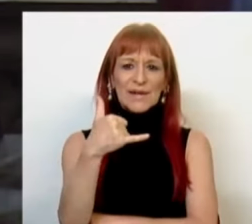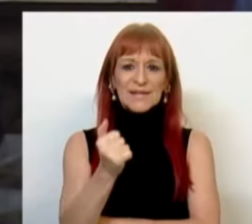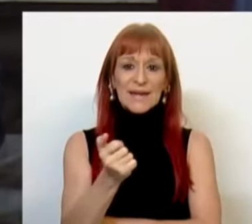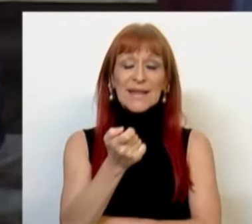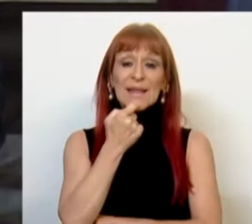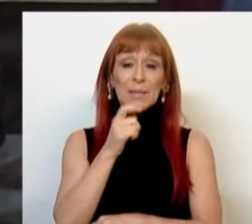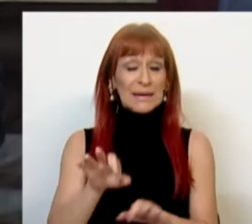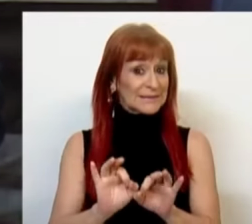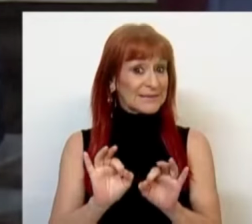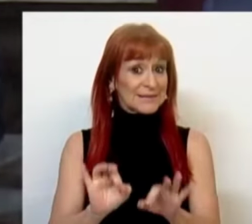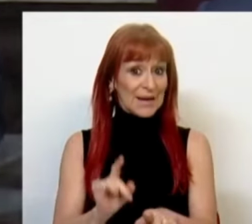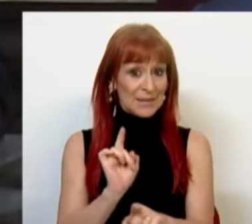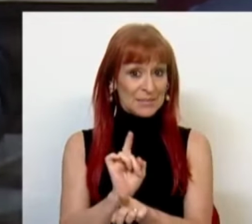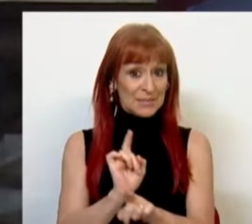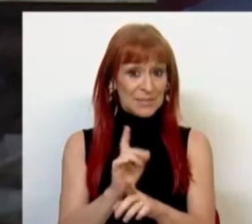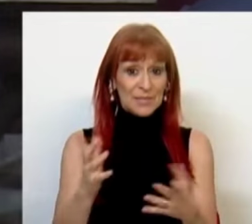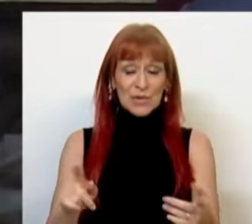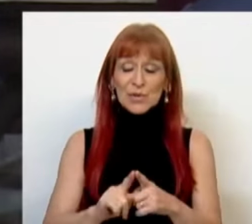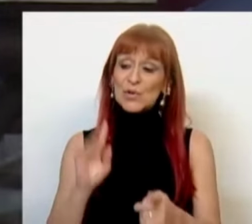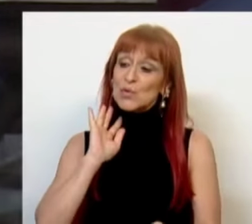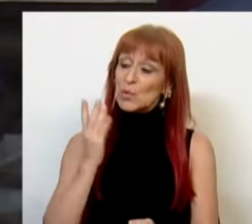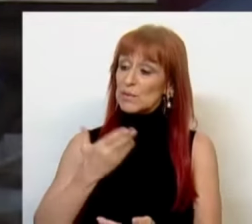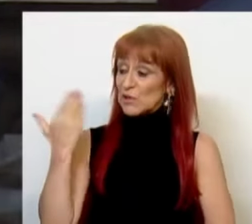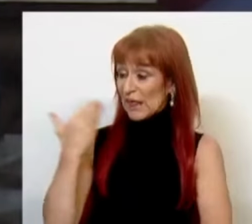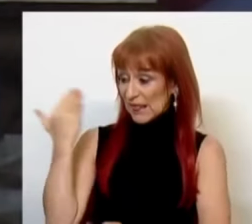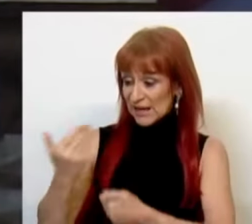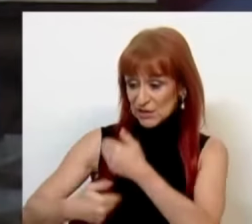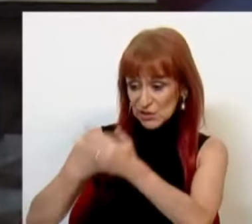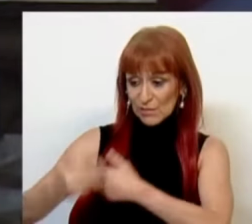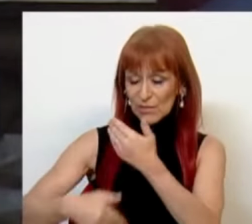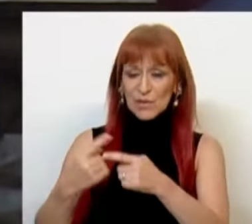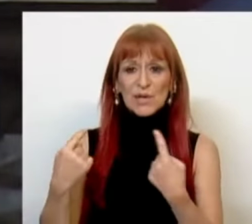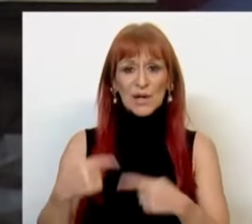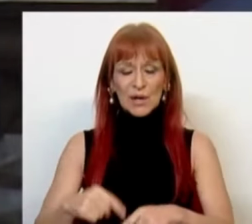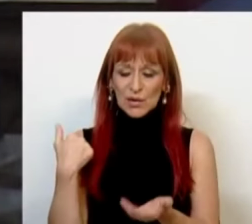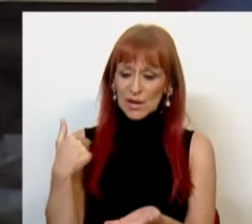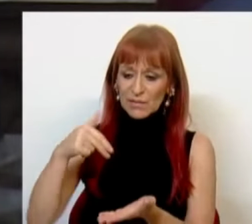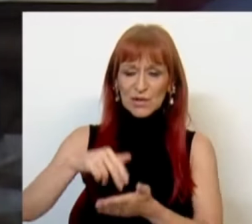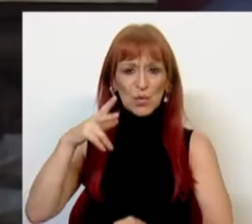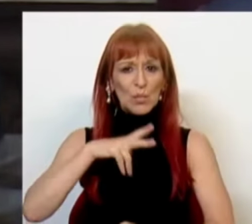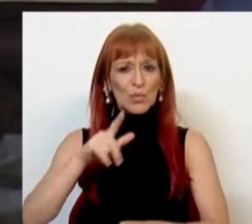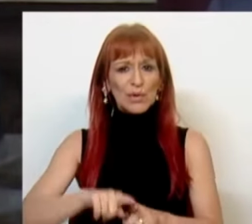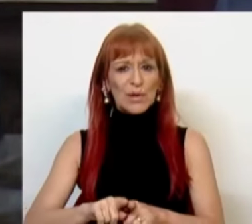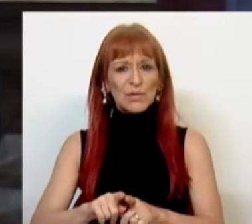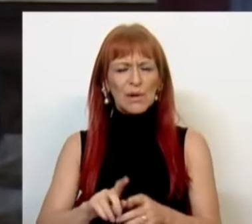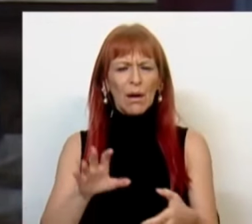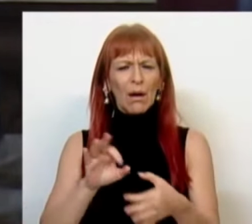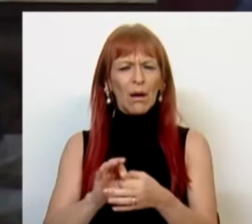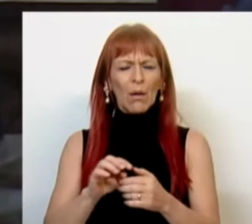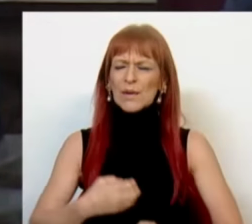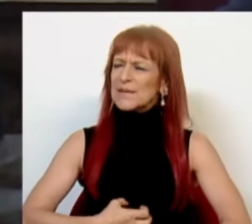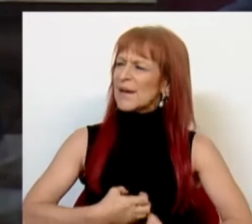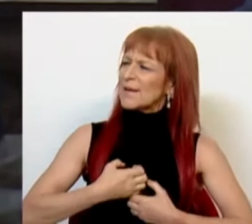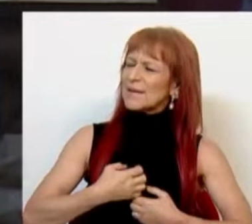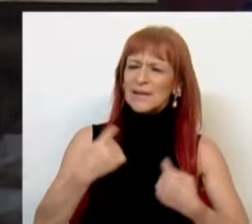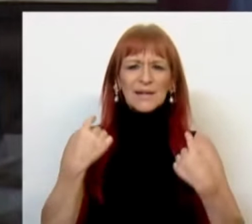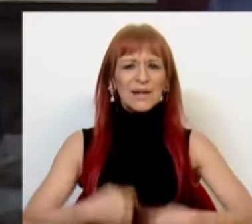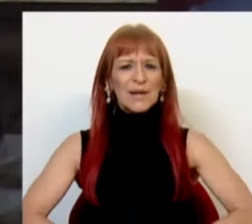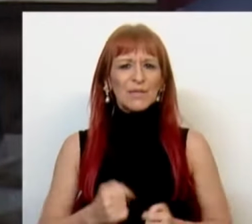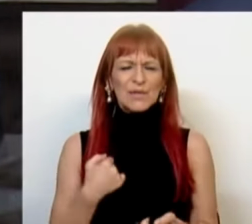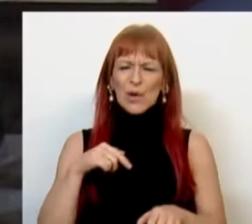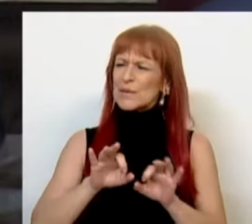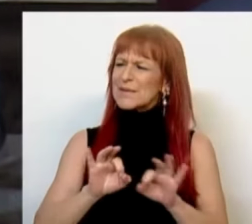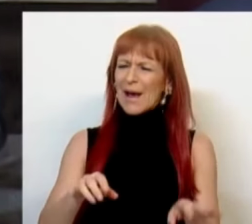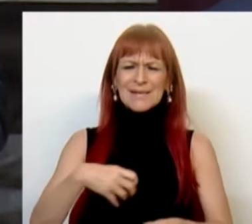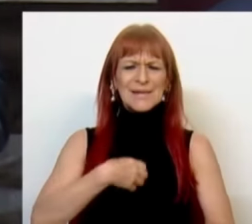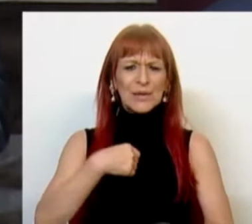abril. Nos últimos dias, tive aqui em Portugal a inconfundível sensação de estar em